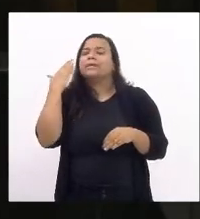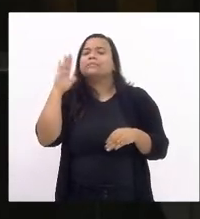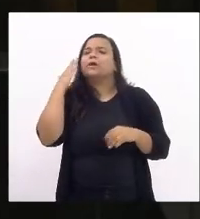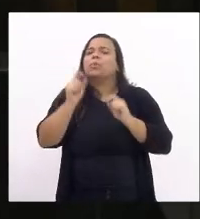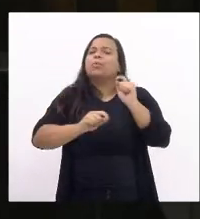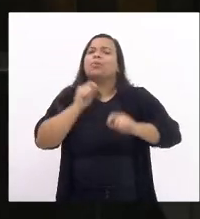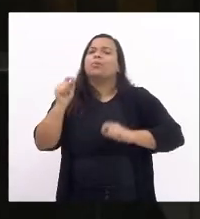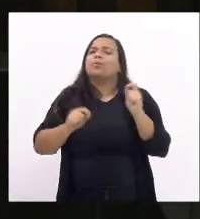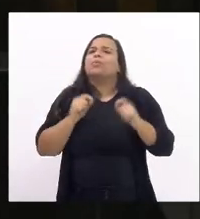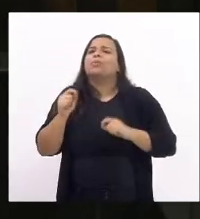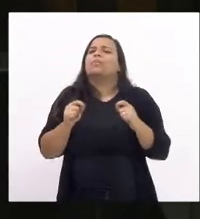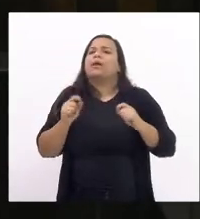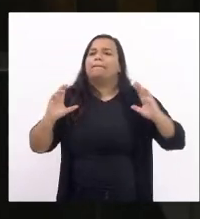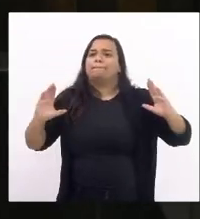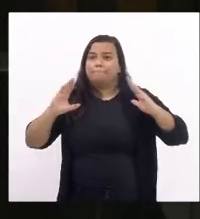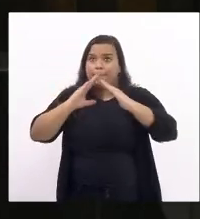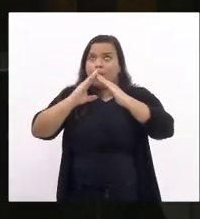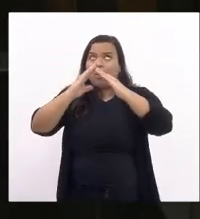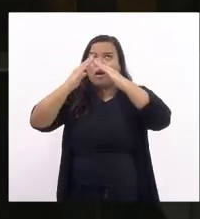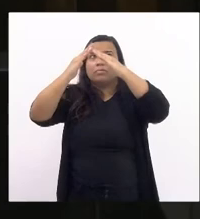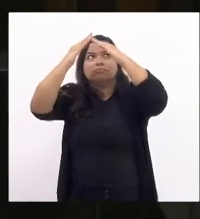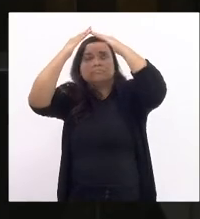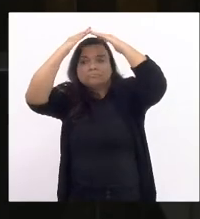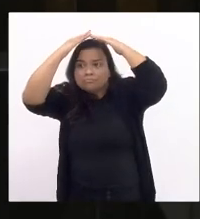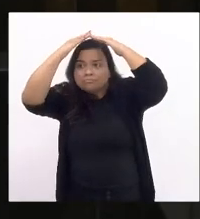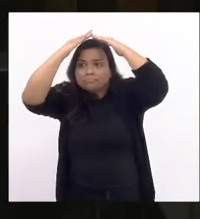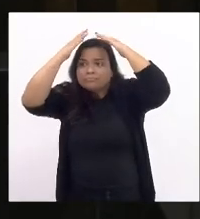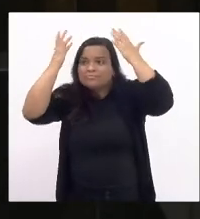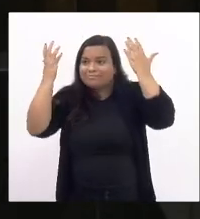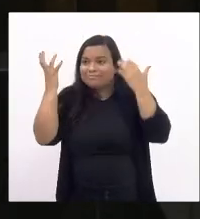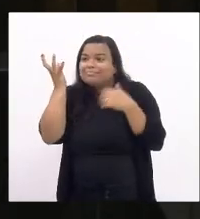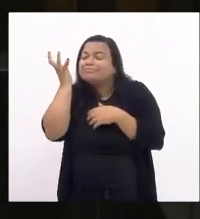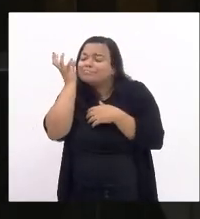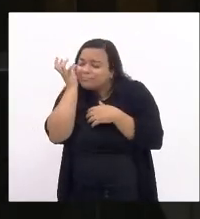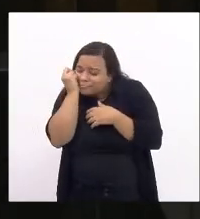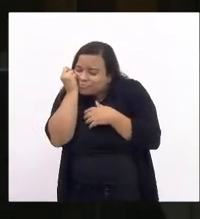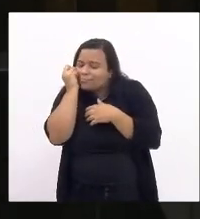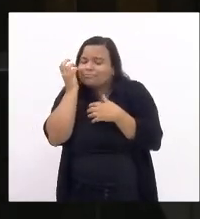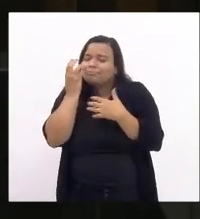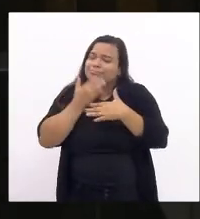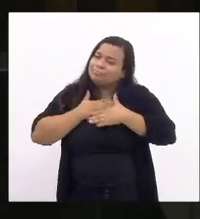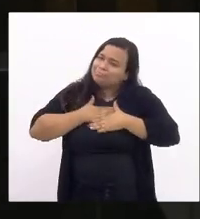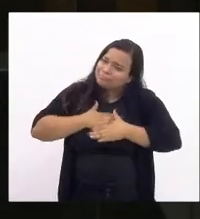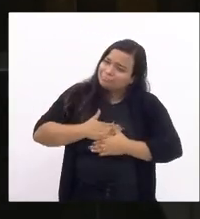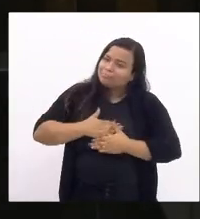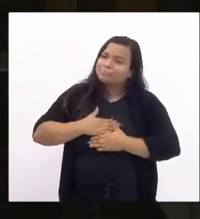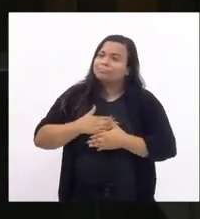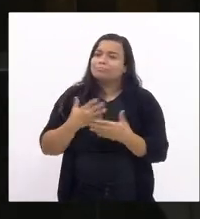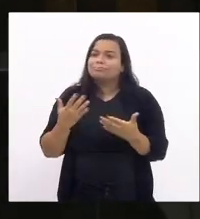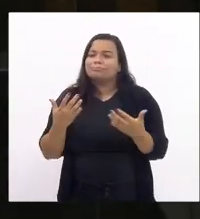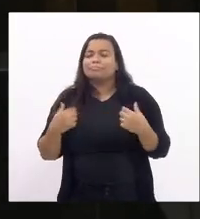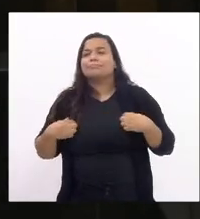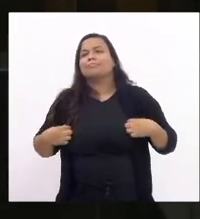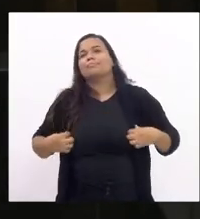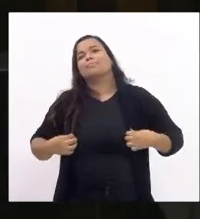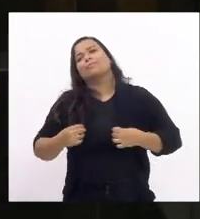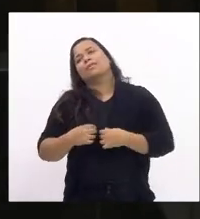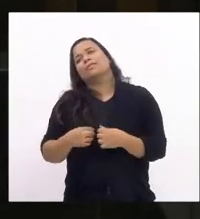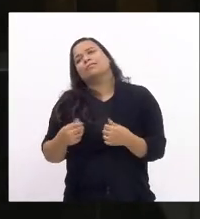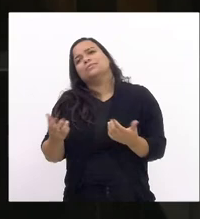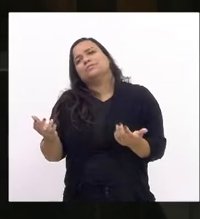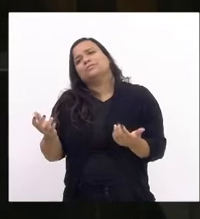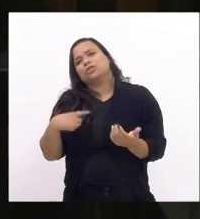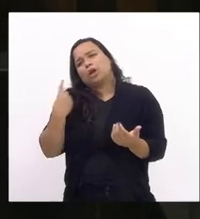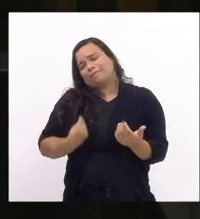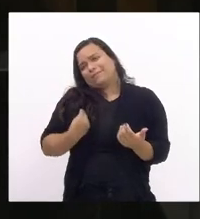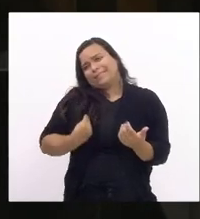o teto onde a gente vai dormir, onde a gente vai se acolher quando está doente, onde a gente vai passar uma parte